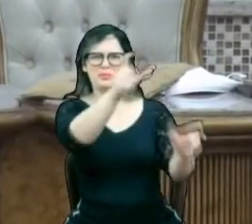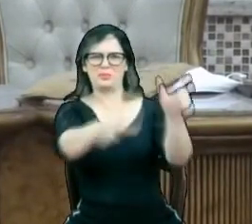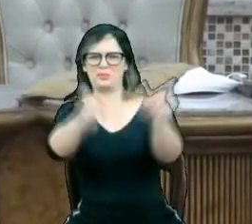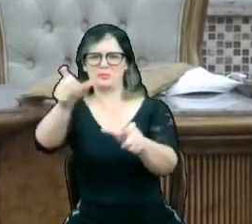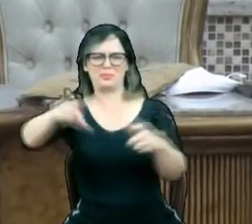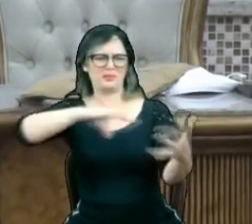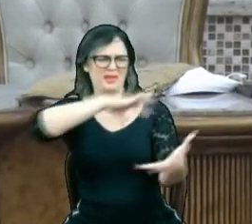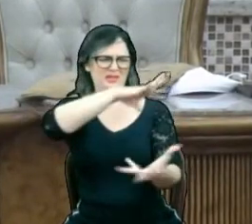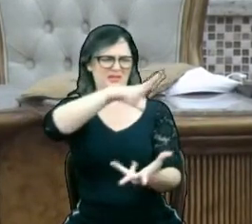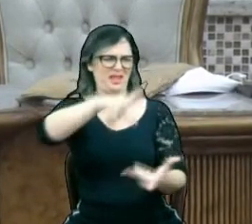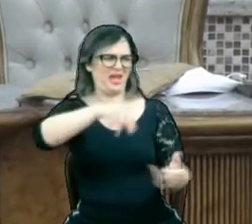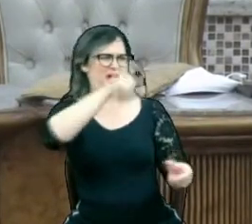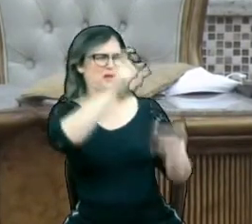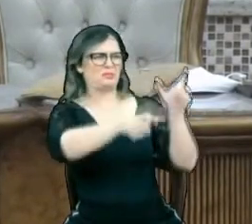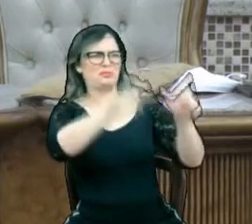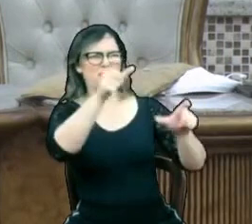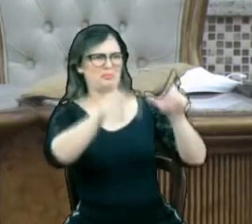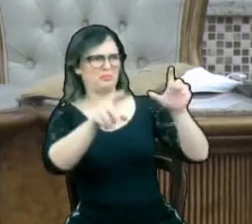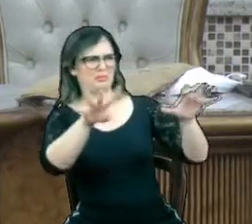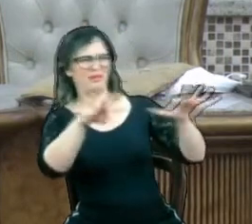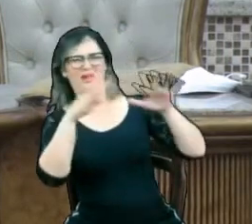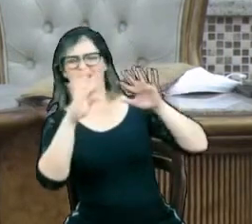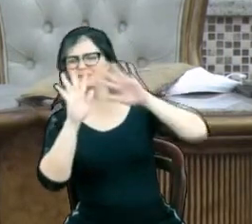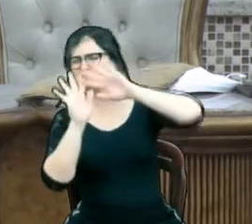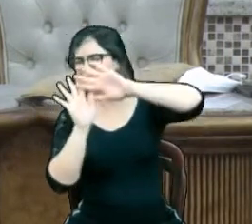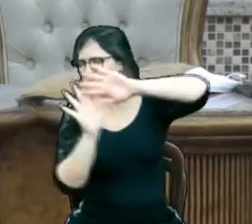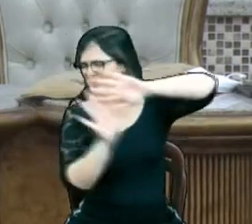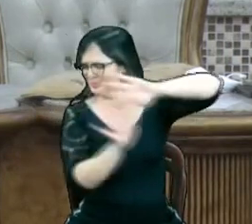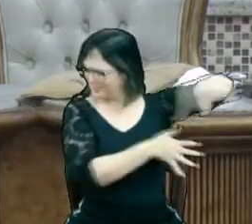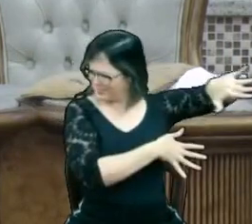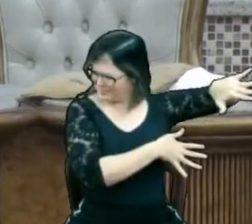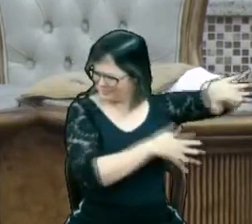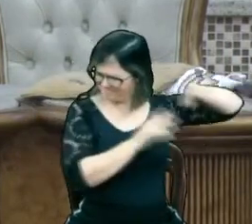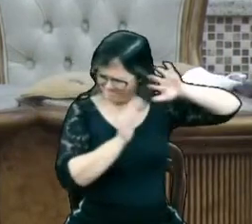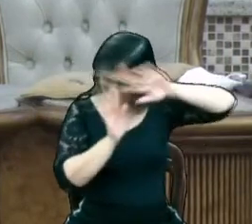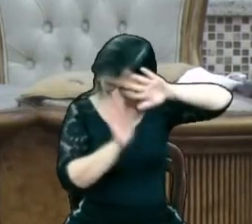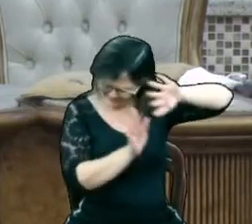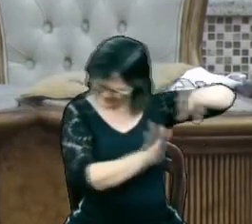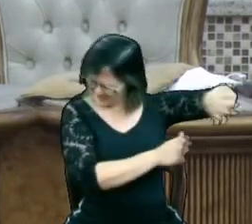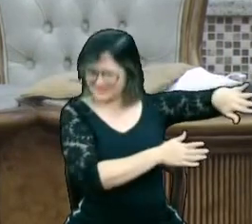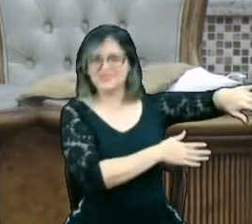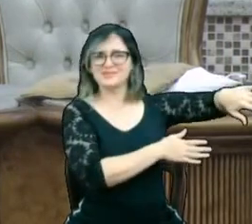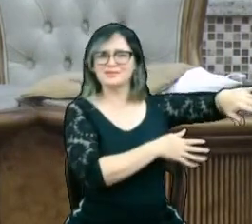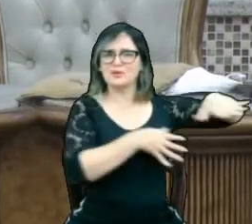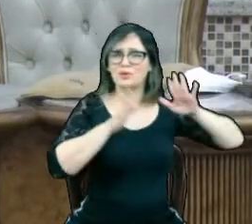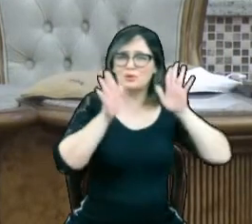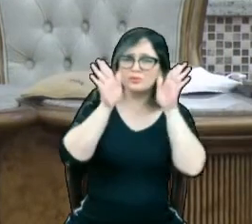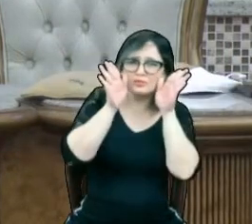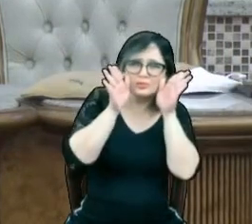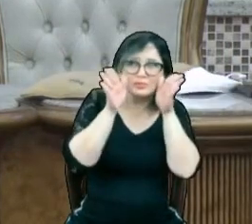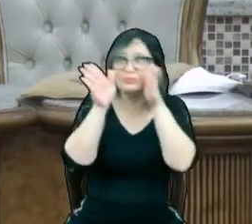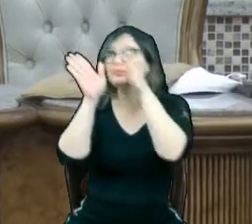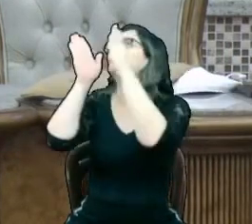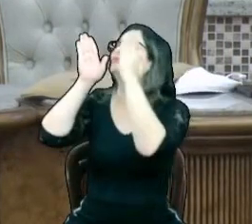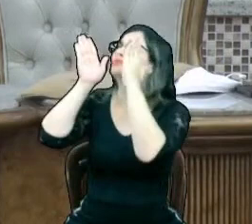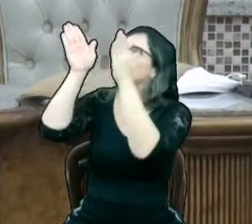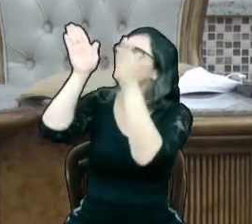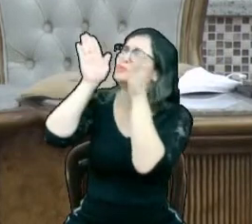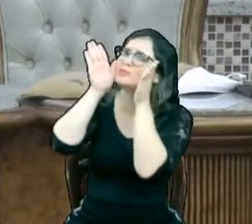o mundo não nos encanta com o ferro de shere Khan de faz a a